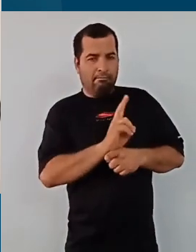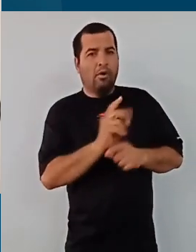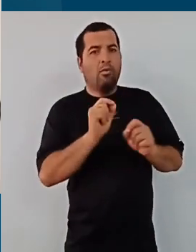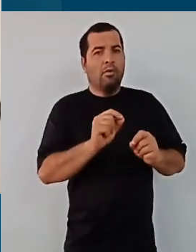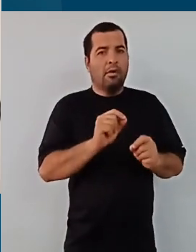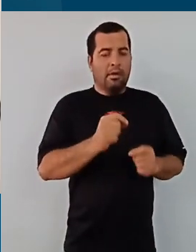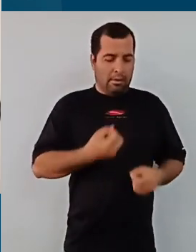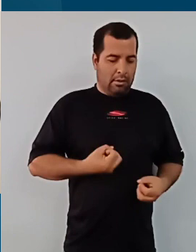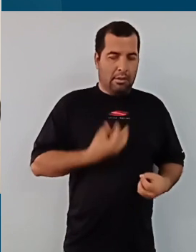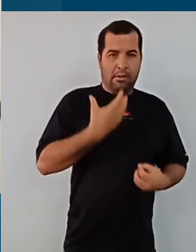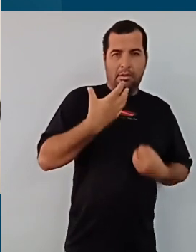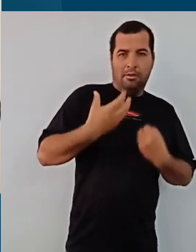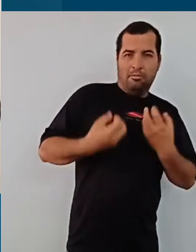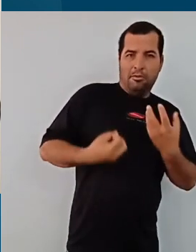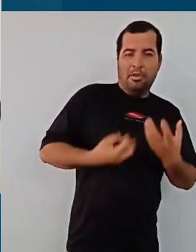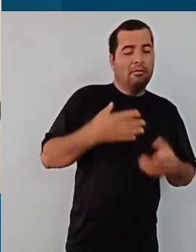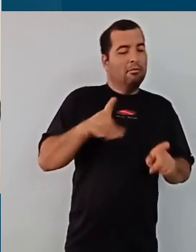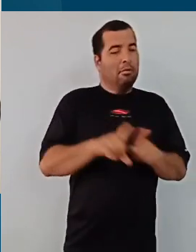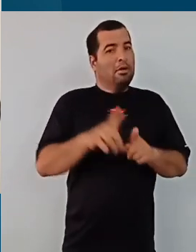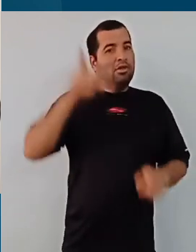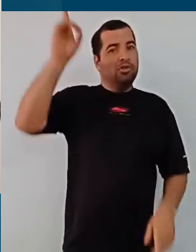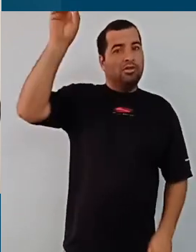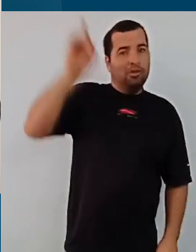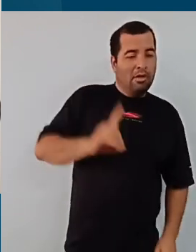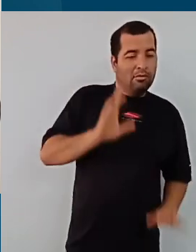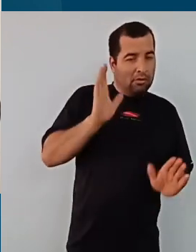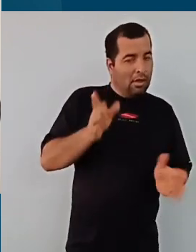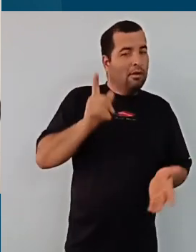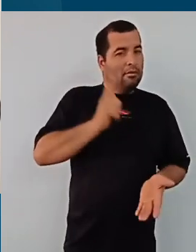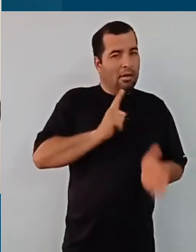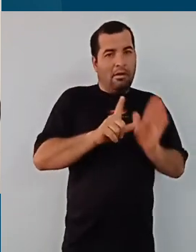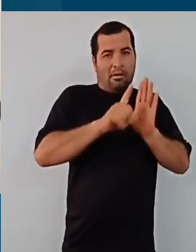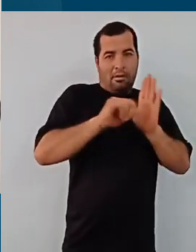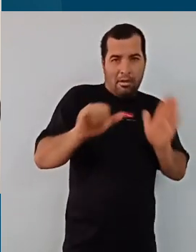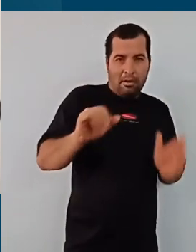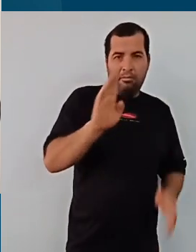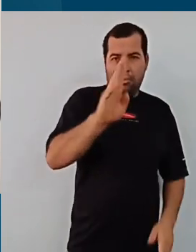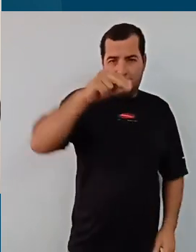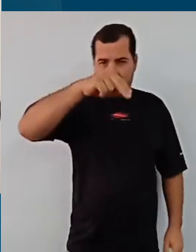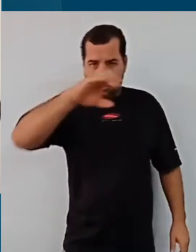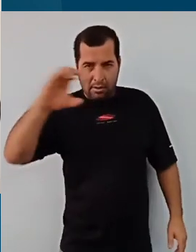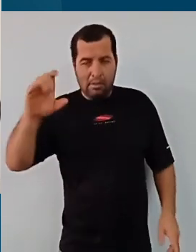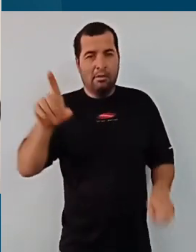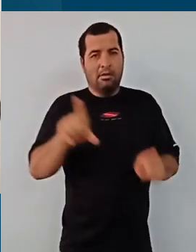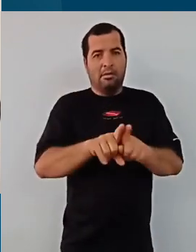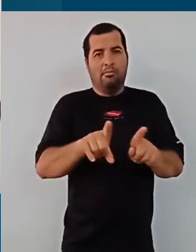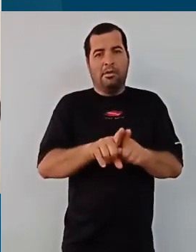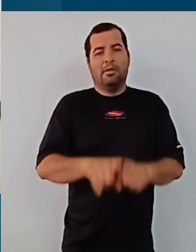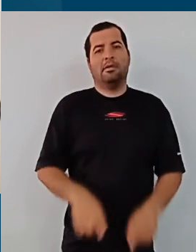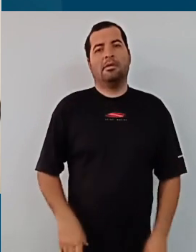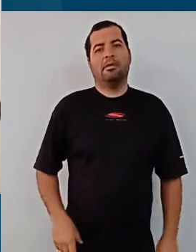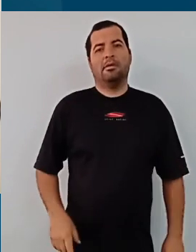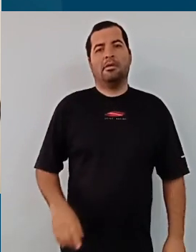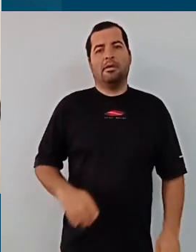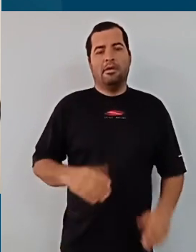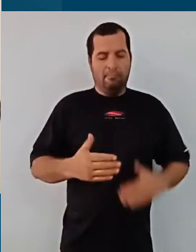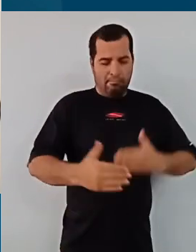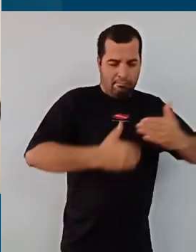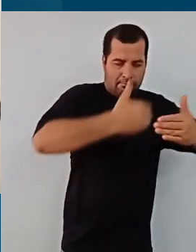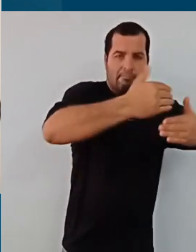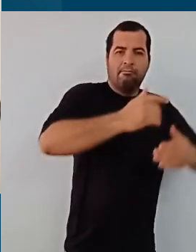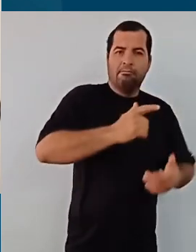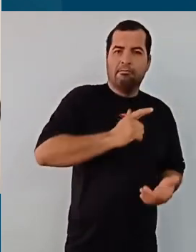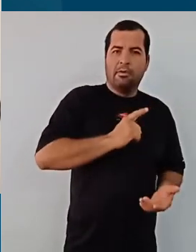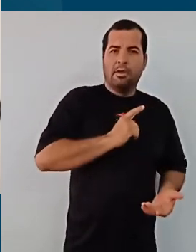das inspirações e dos direitos estabelecidos até na Base Nacional Comum Curricular e produzir